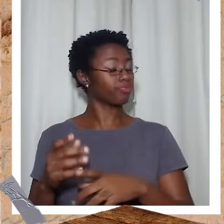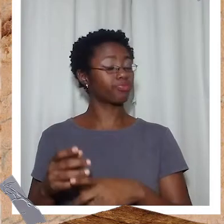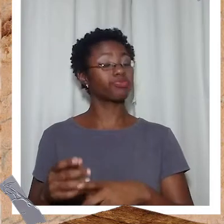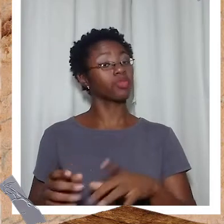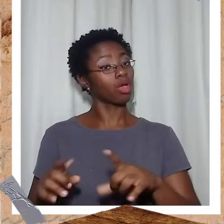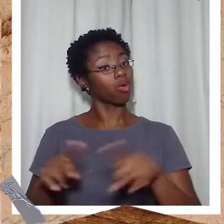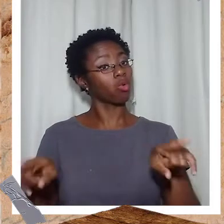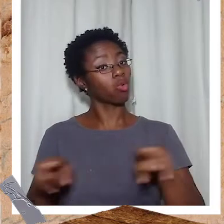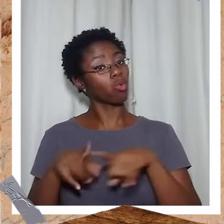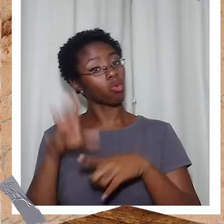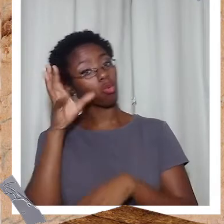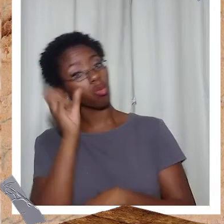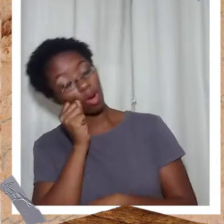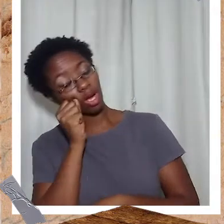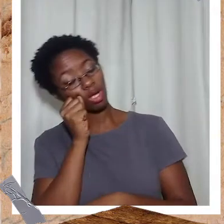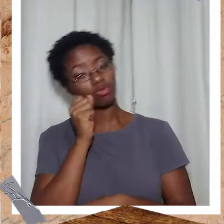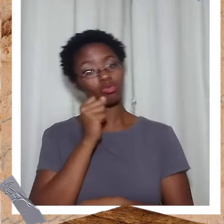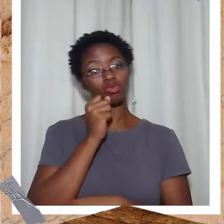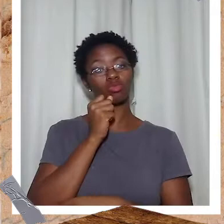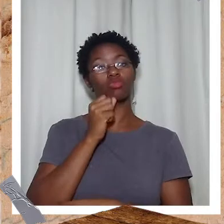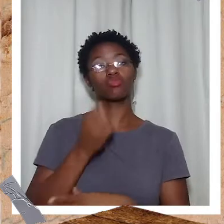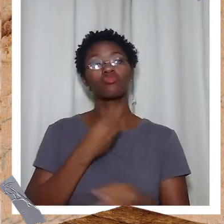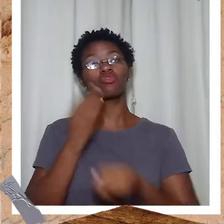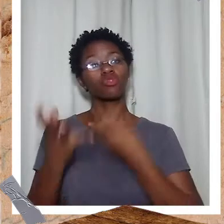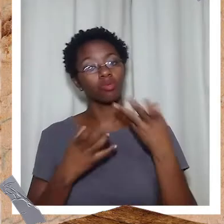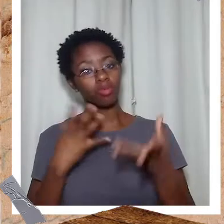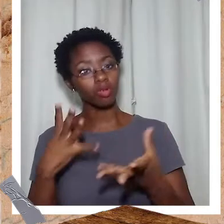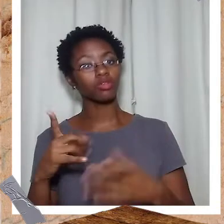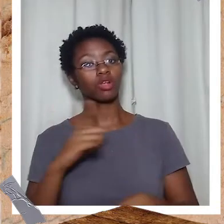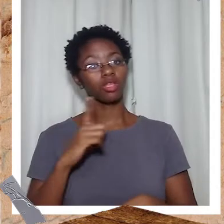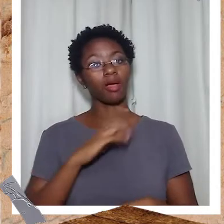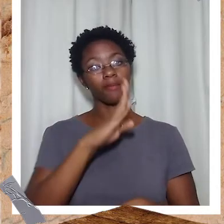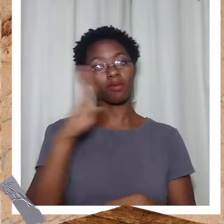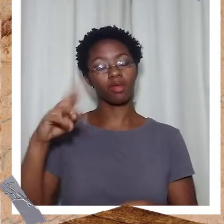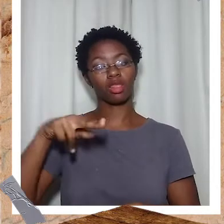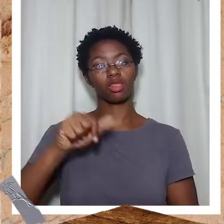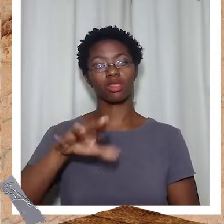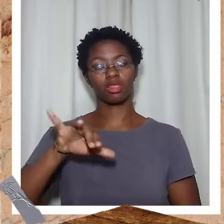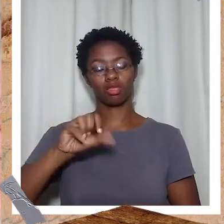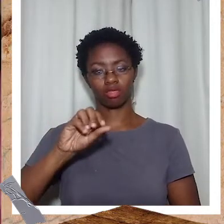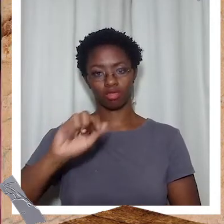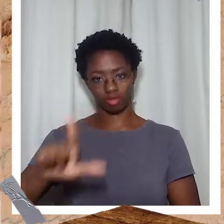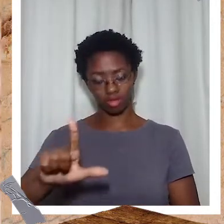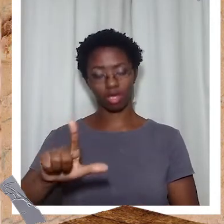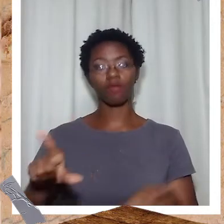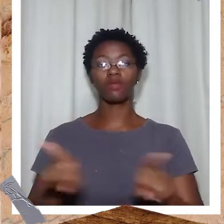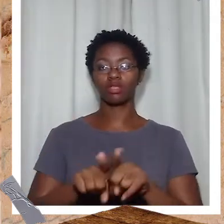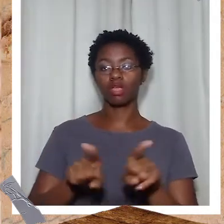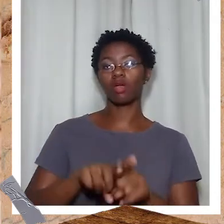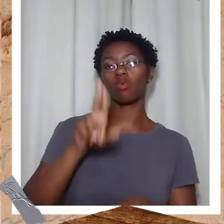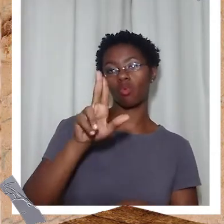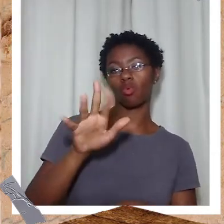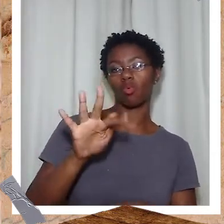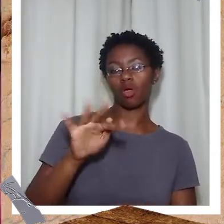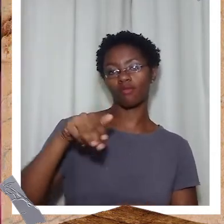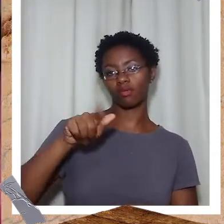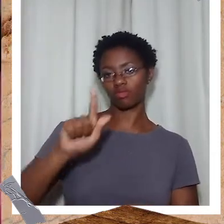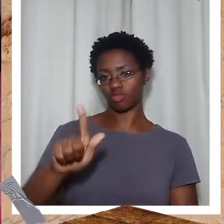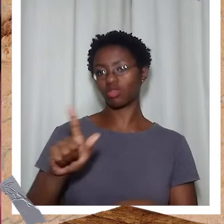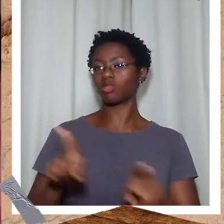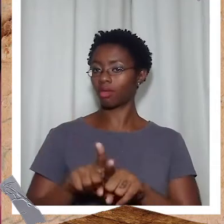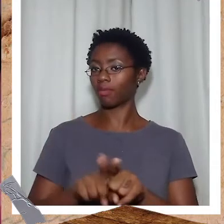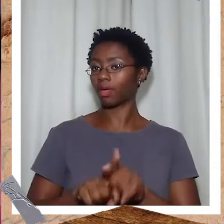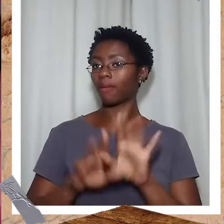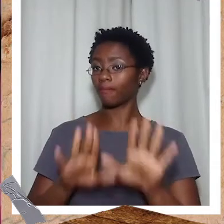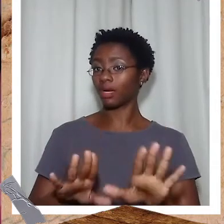Despejo depositado na Biblioteca Nacional, replicado na Unicamp e replicado na UFMG. A gente tem uma parte do material de Carolina